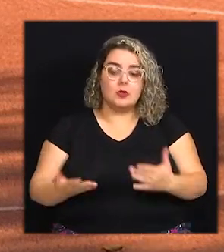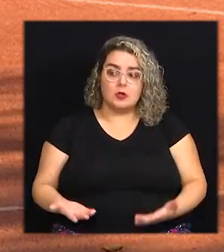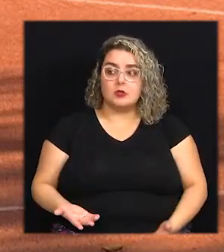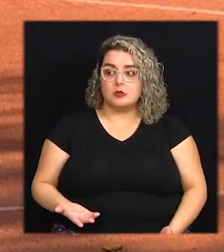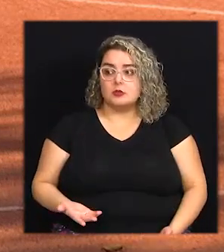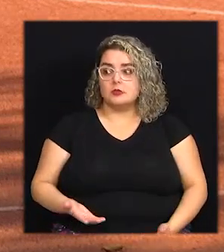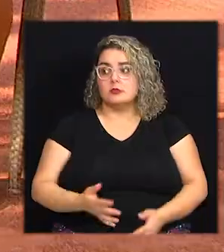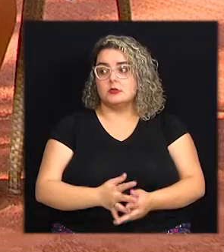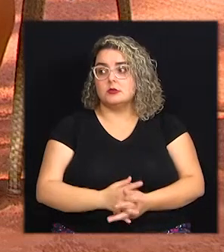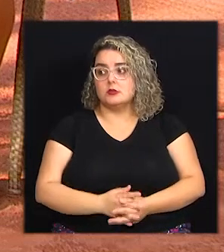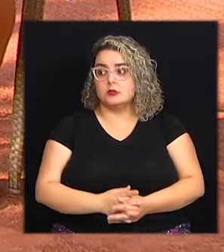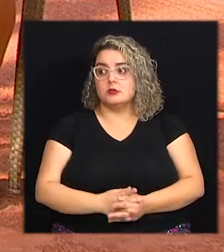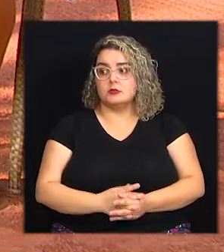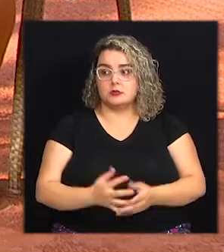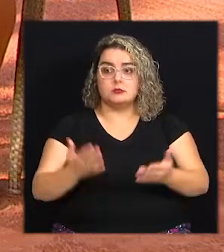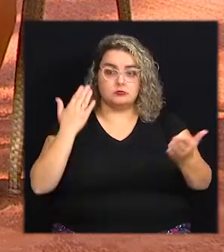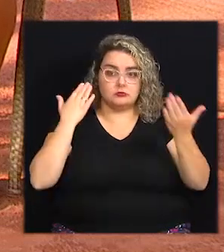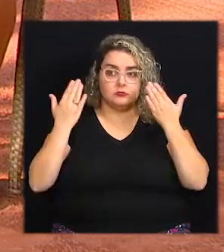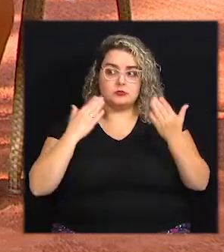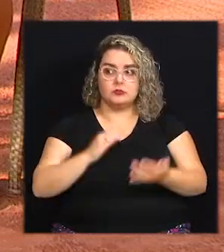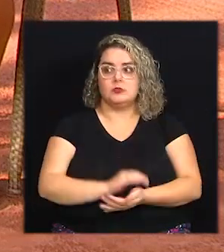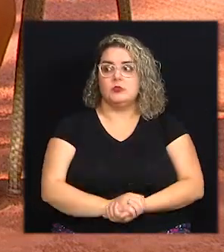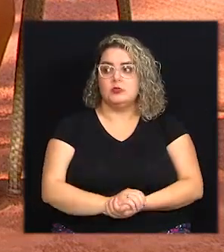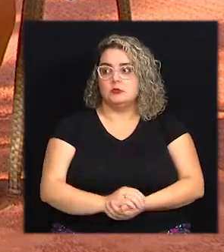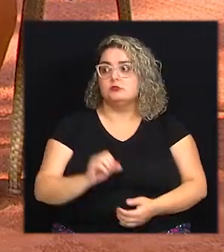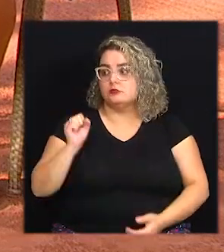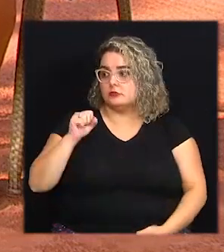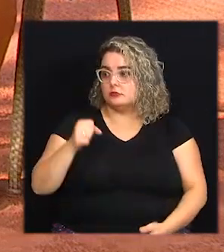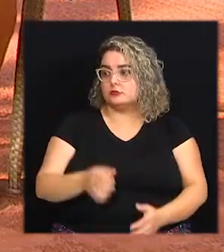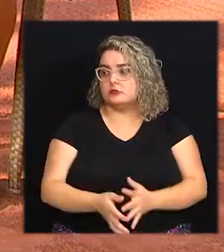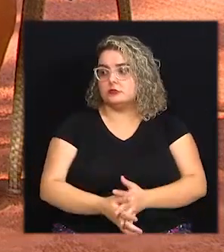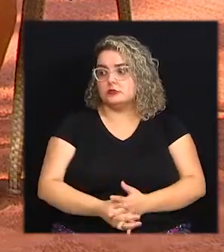sabe, algum psicólogo. Sim.